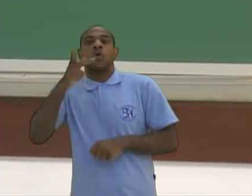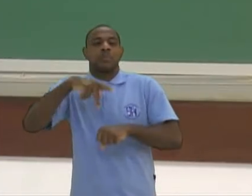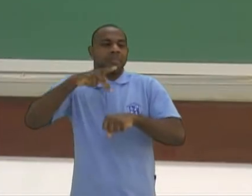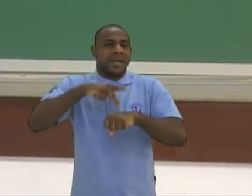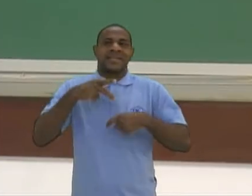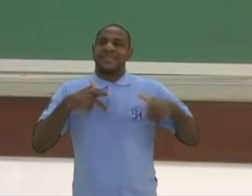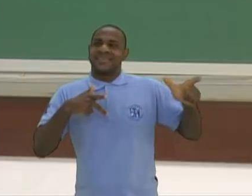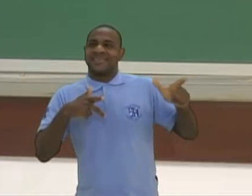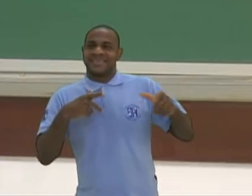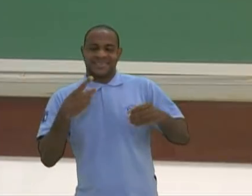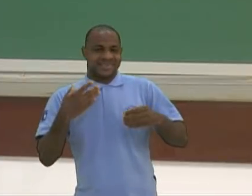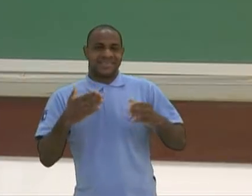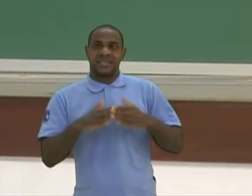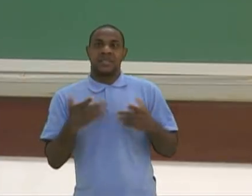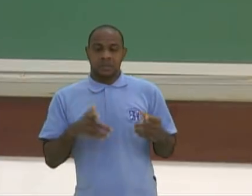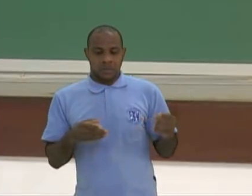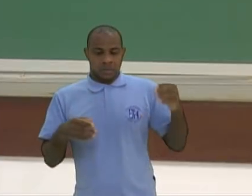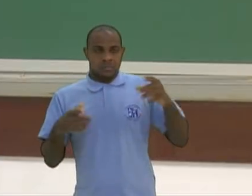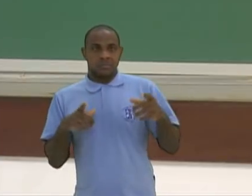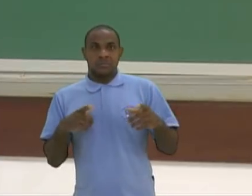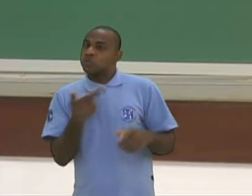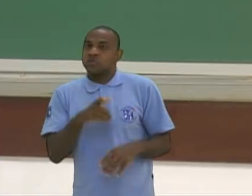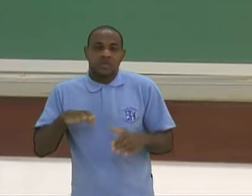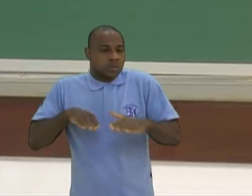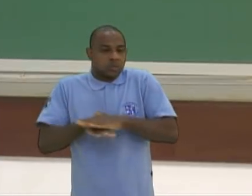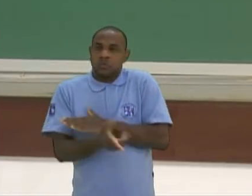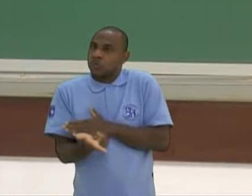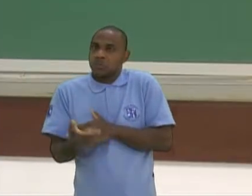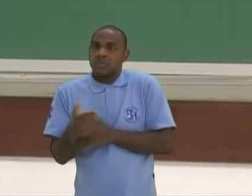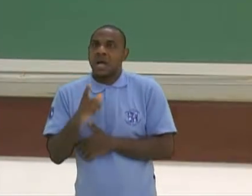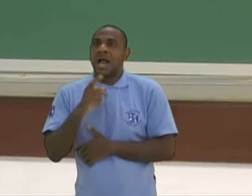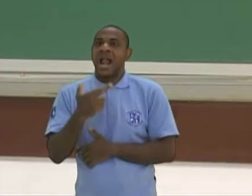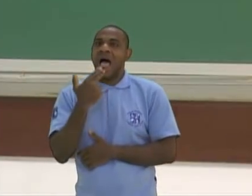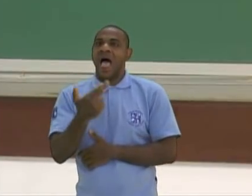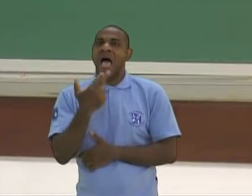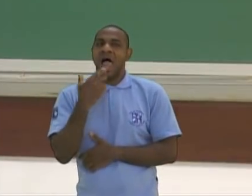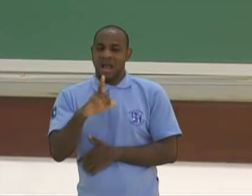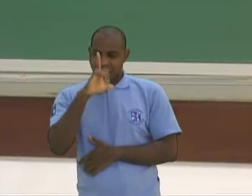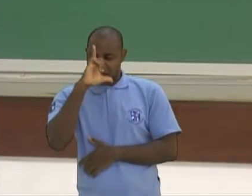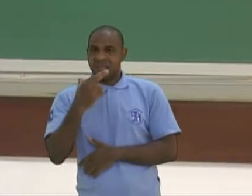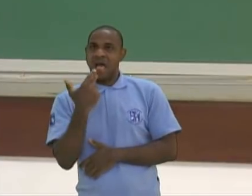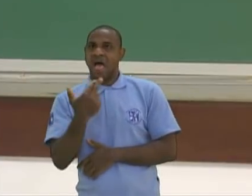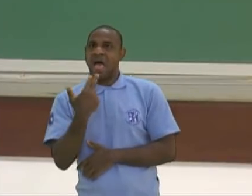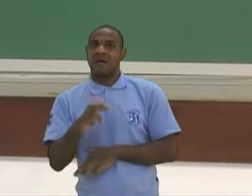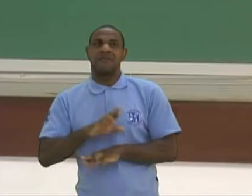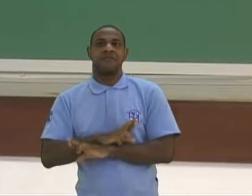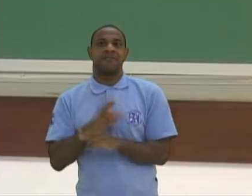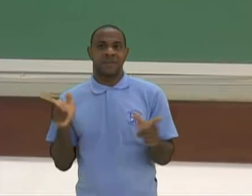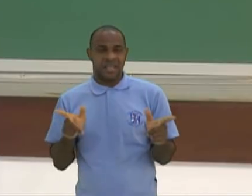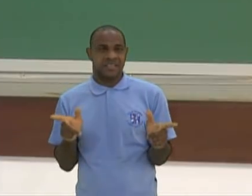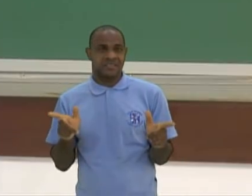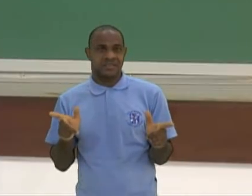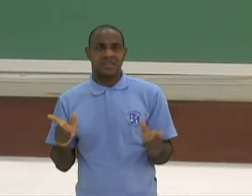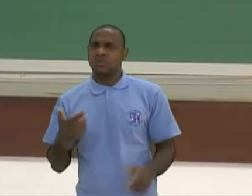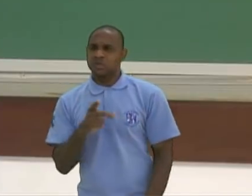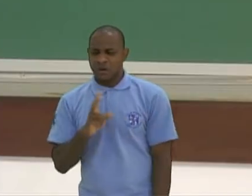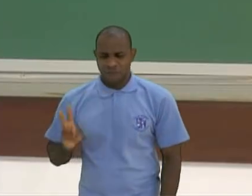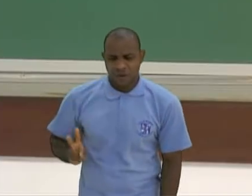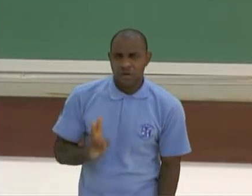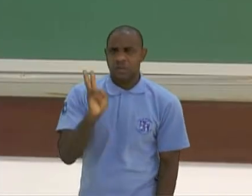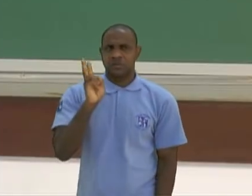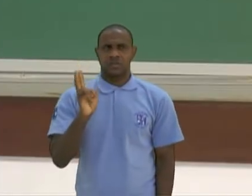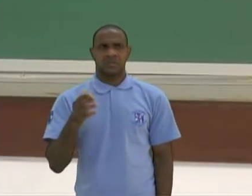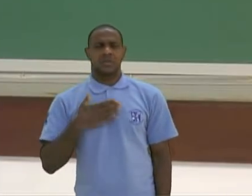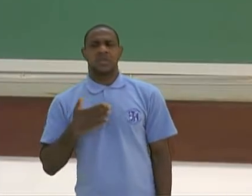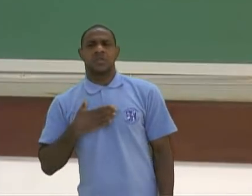Império Romano e não tinham os costumes e não falavam o latim. E os romanos porque tinham uma ideia etnocêntrica de valorização, né? Nós